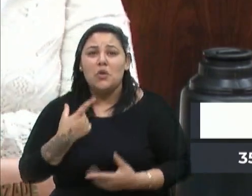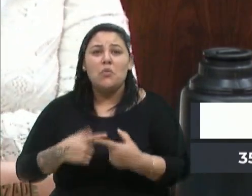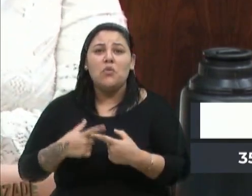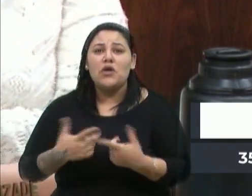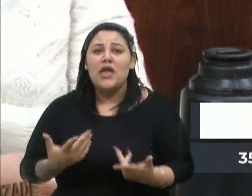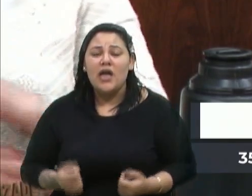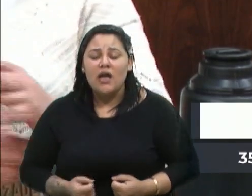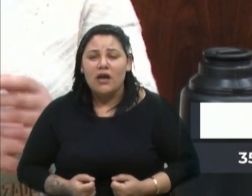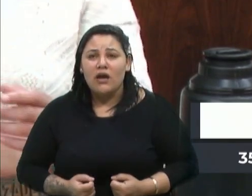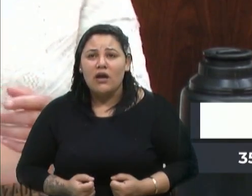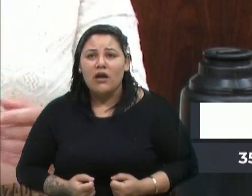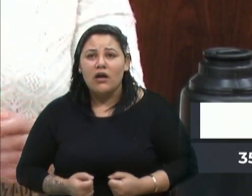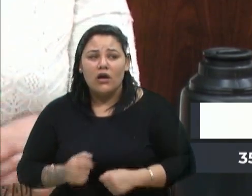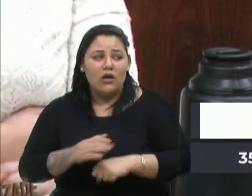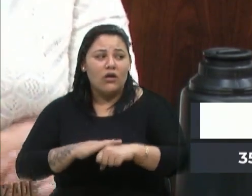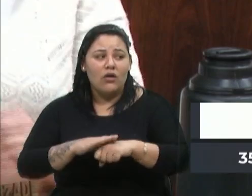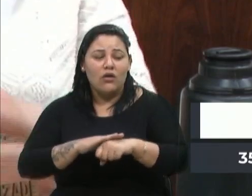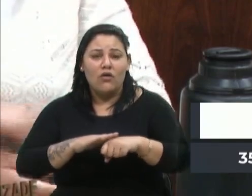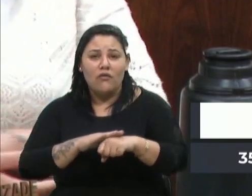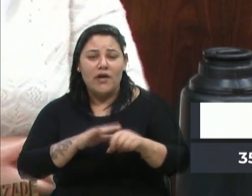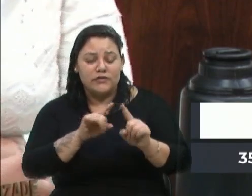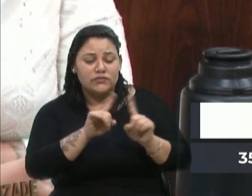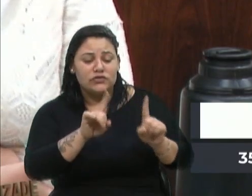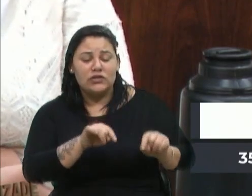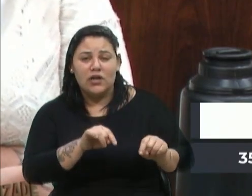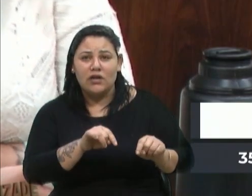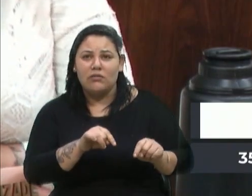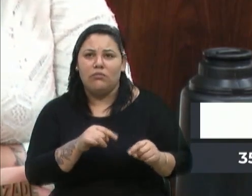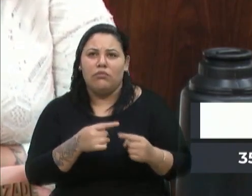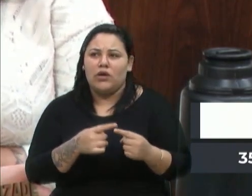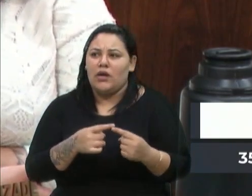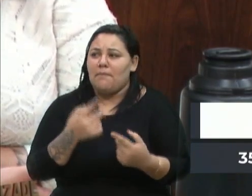Converse com os servidores. Obrigado. Que aí me parece que tem algum gestor